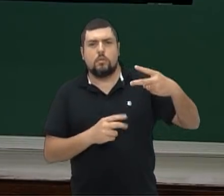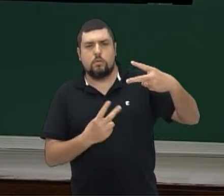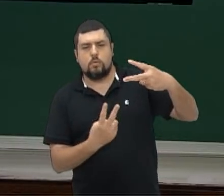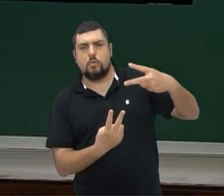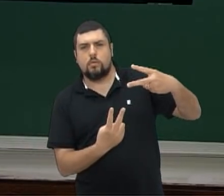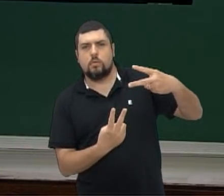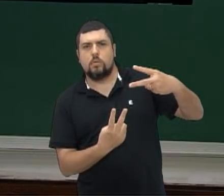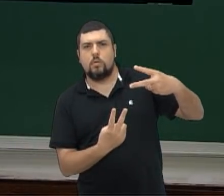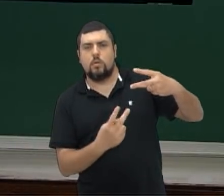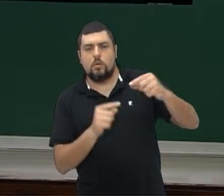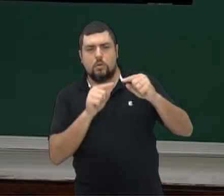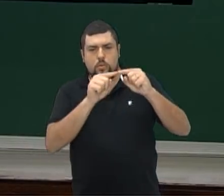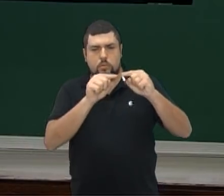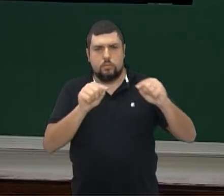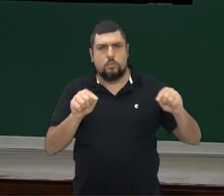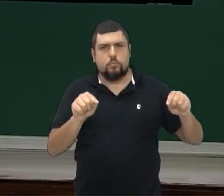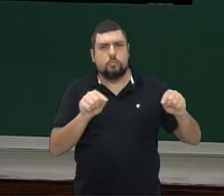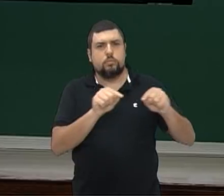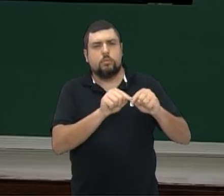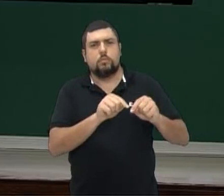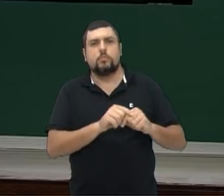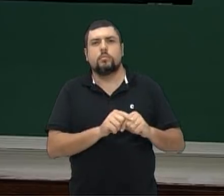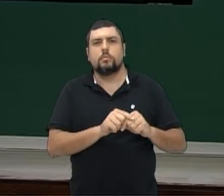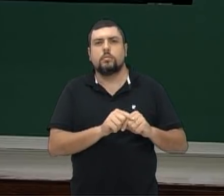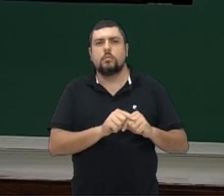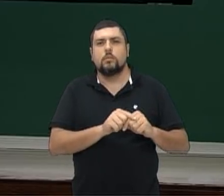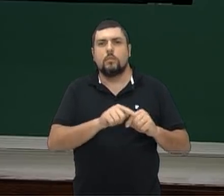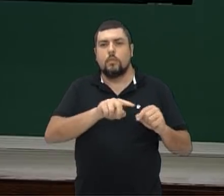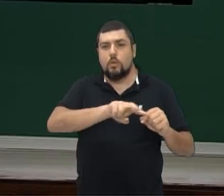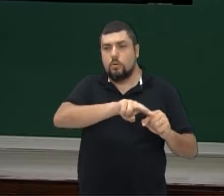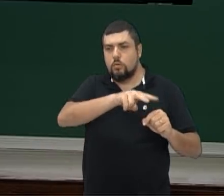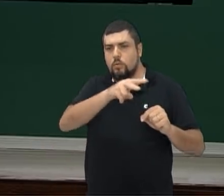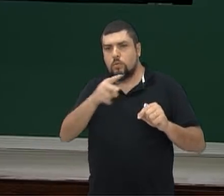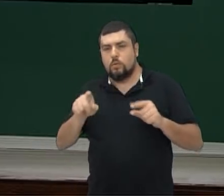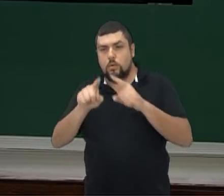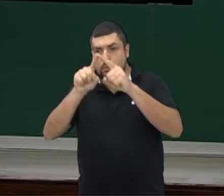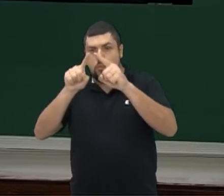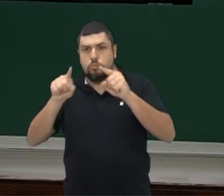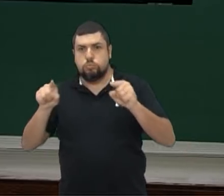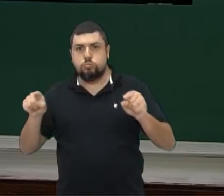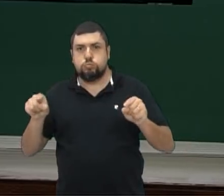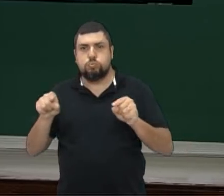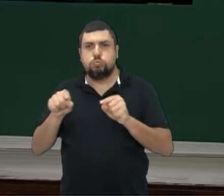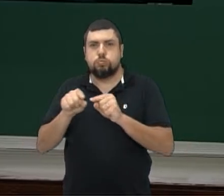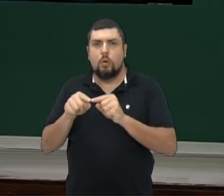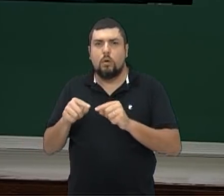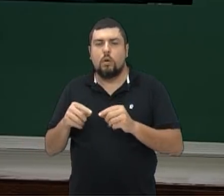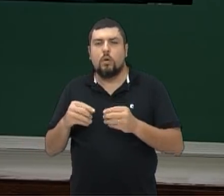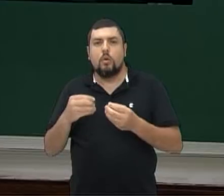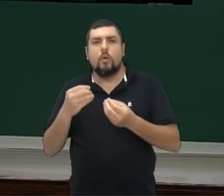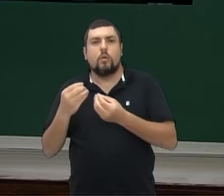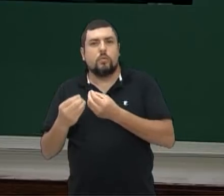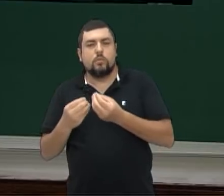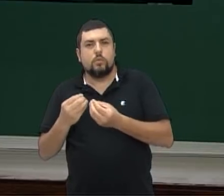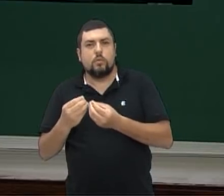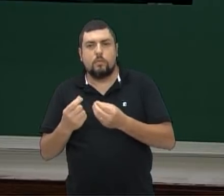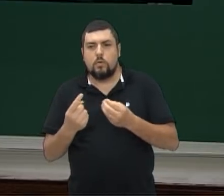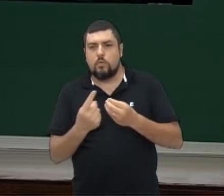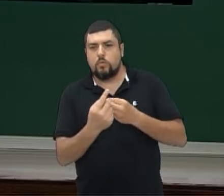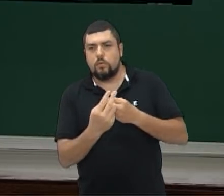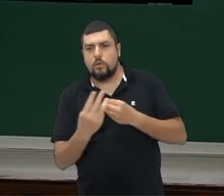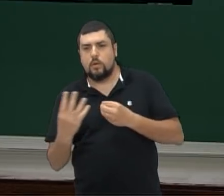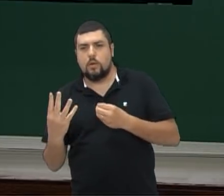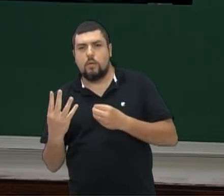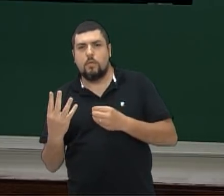lado do triângulo. A ampliação que ele fez, que o Diogo fez, são 1, 2, 3 e